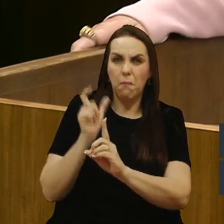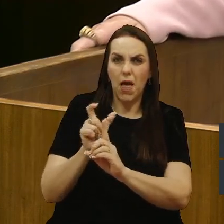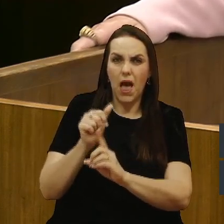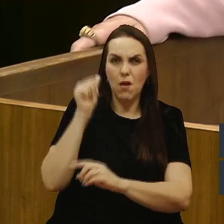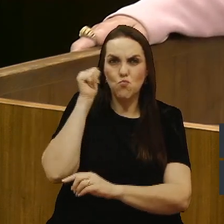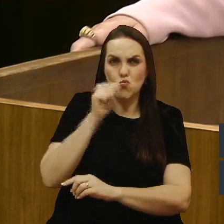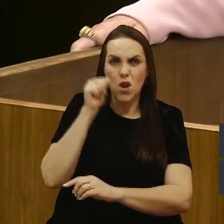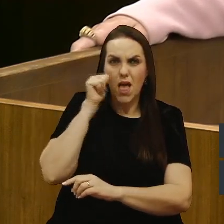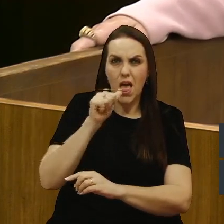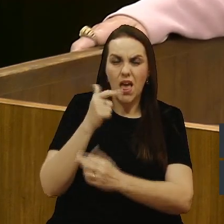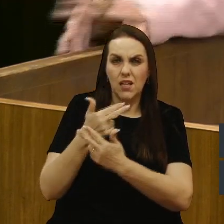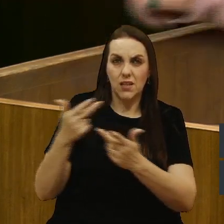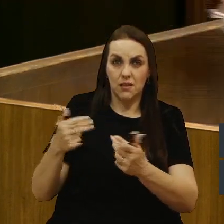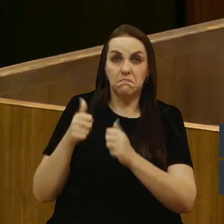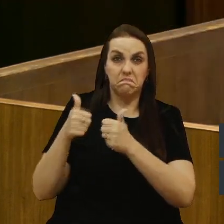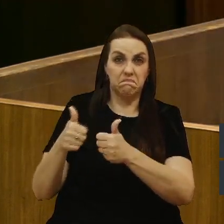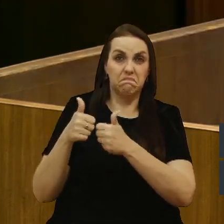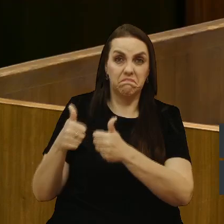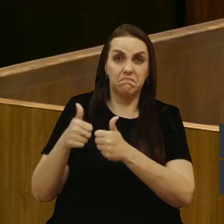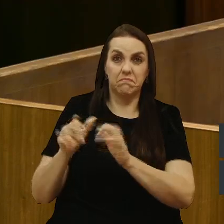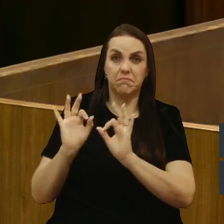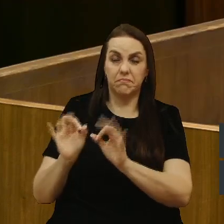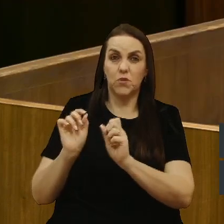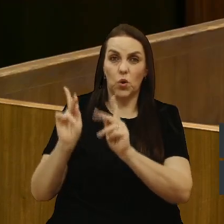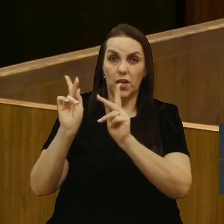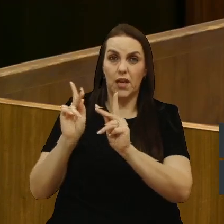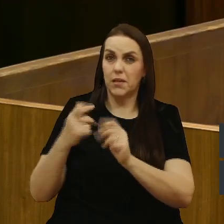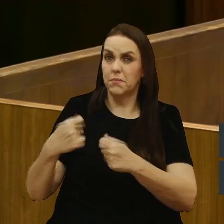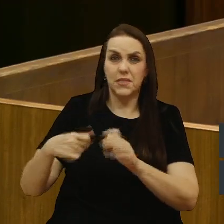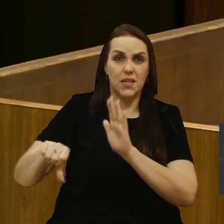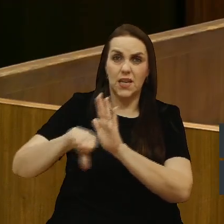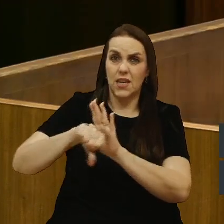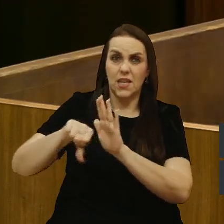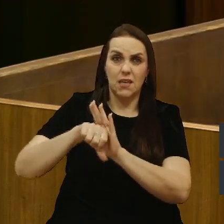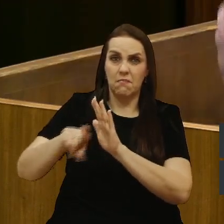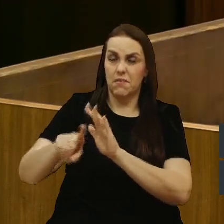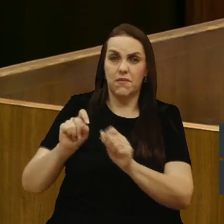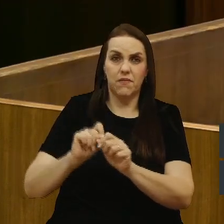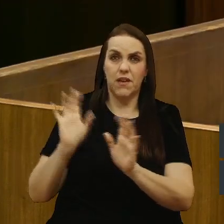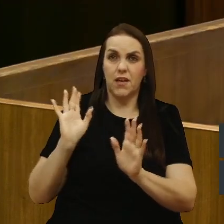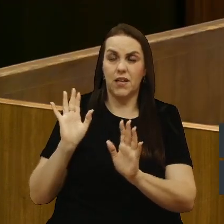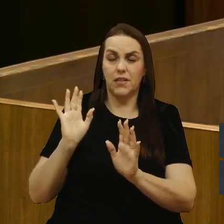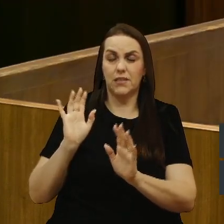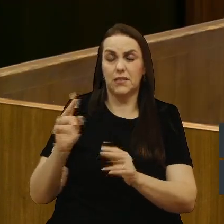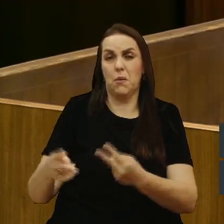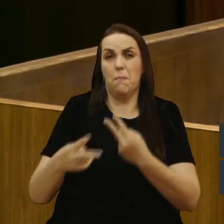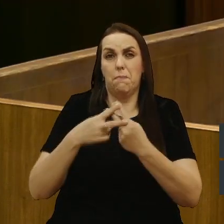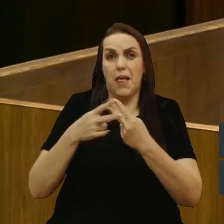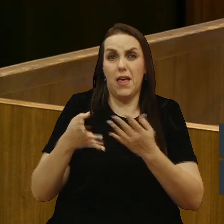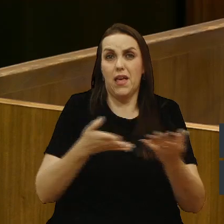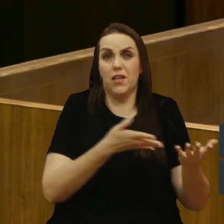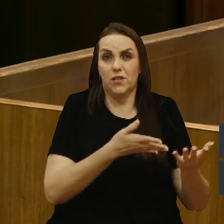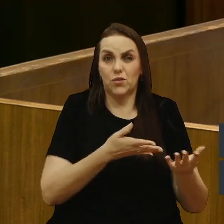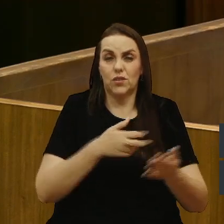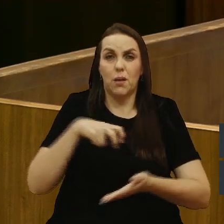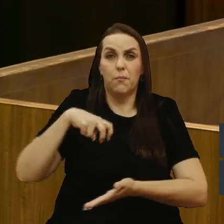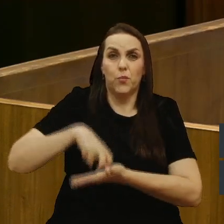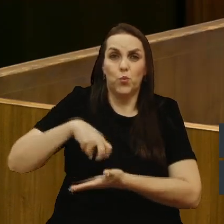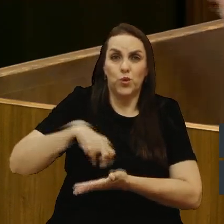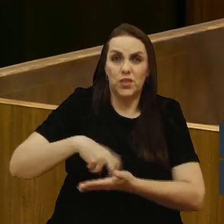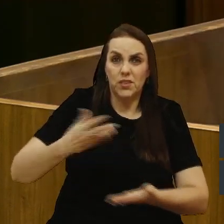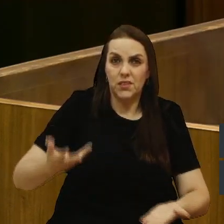mulheres, esses, beleza, não precisa nem ser crime o que eles fazem. Que dirá ser preso, que dirá ter